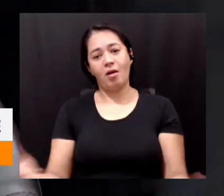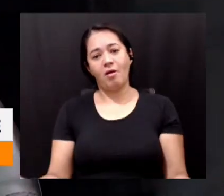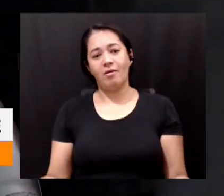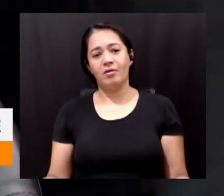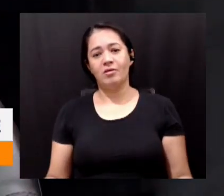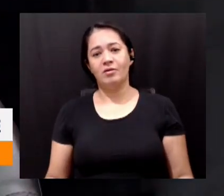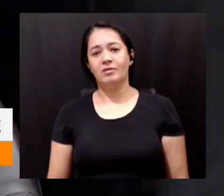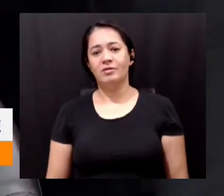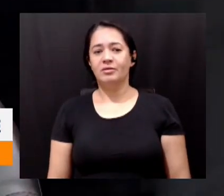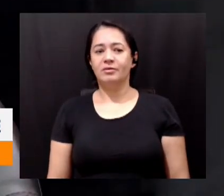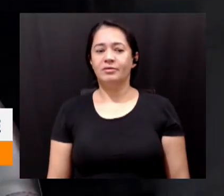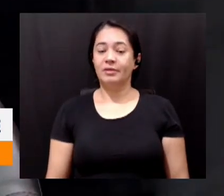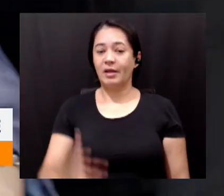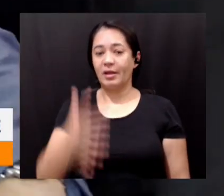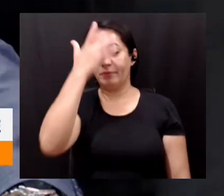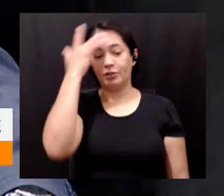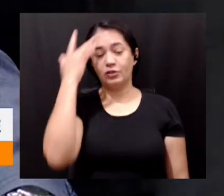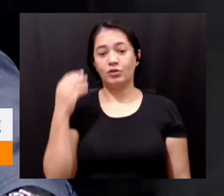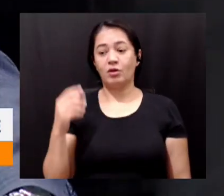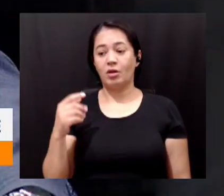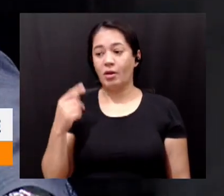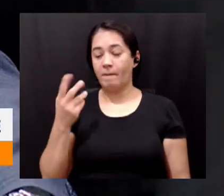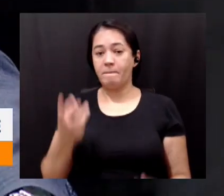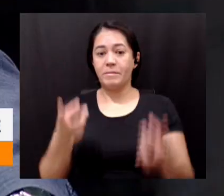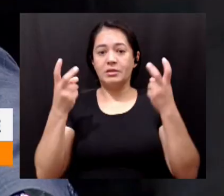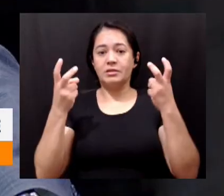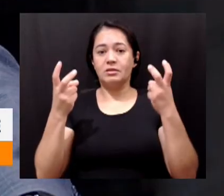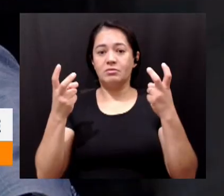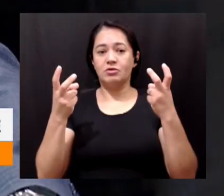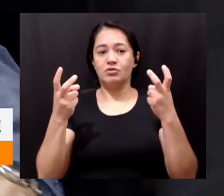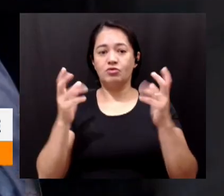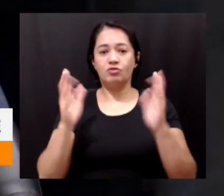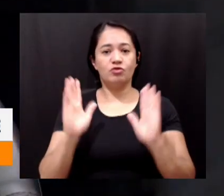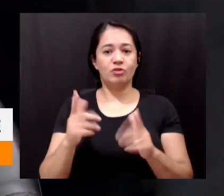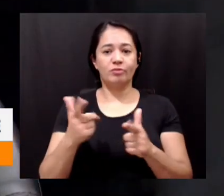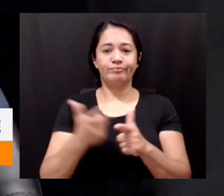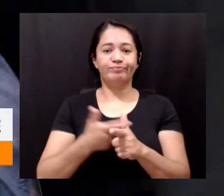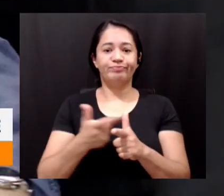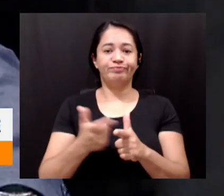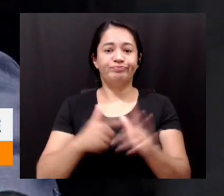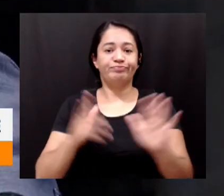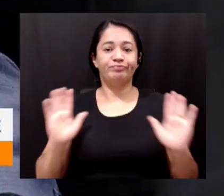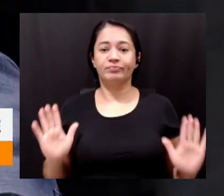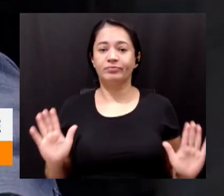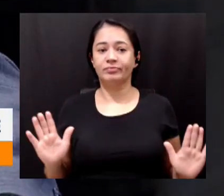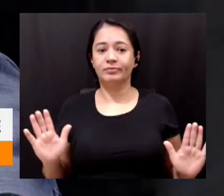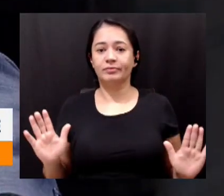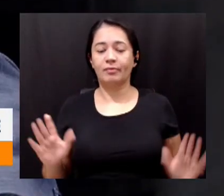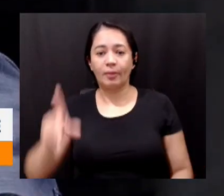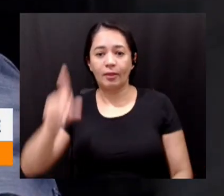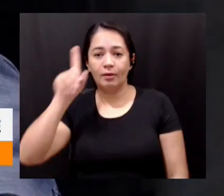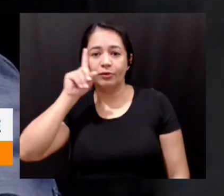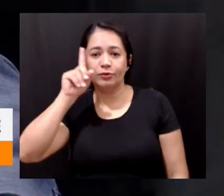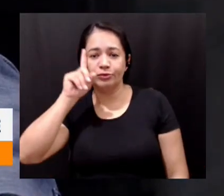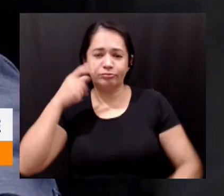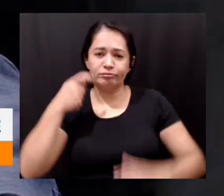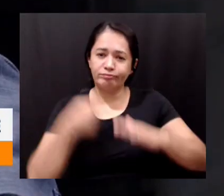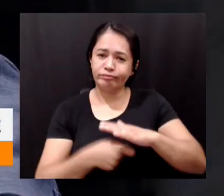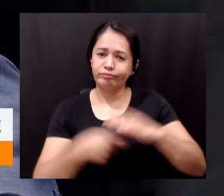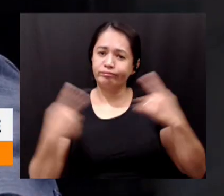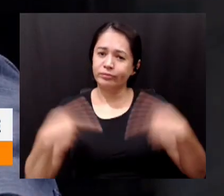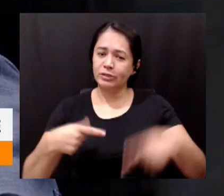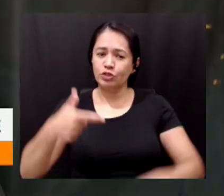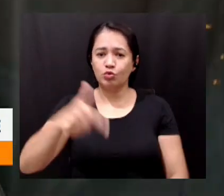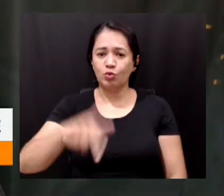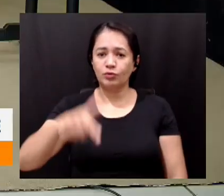pessoa acaba a hora que vê, já está Sem conseguir apostando voltar, diariamente ali sem desenfreada, conseguir né? voltar, né? Verdade. Vamos Mas lá, só,